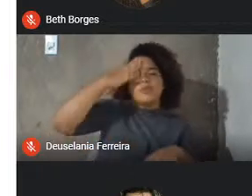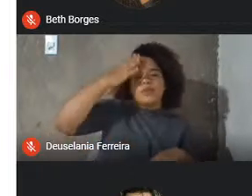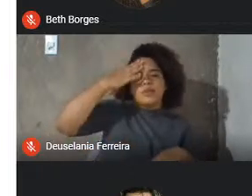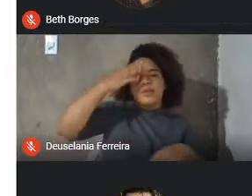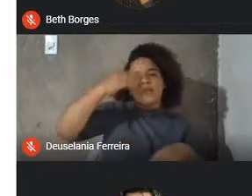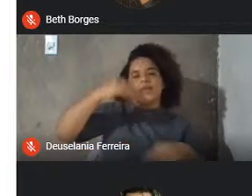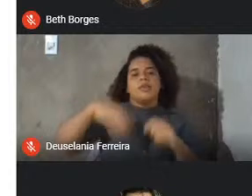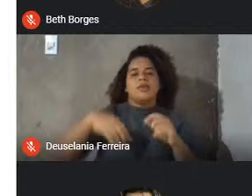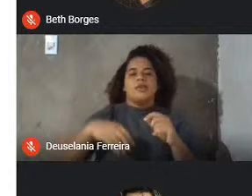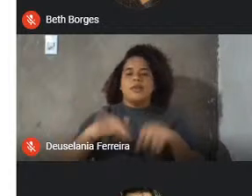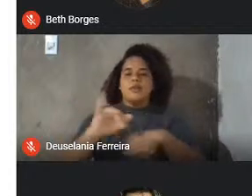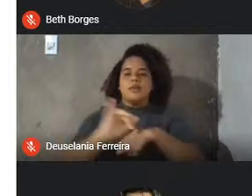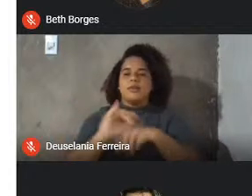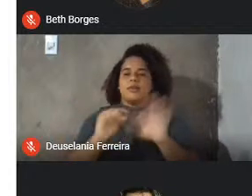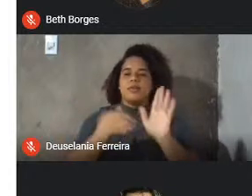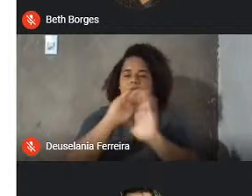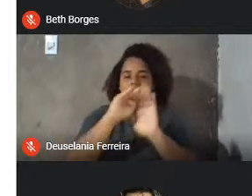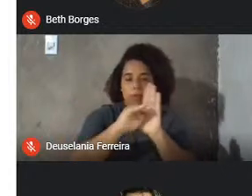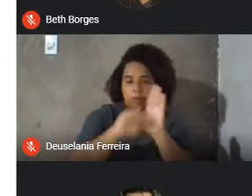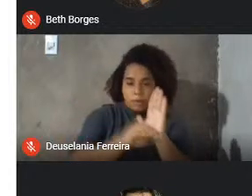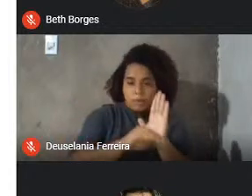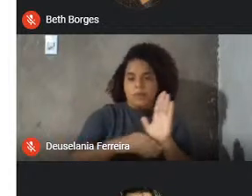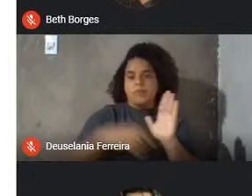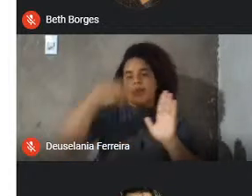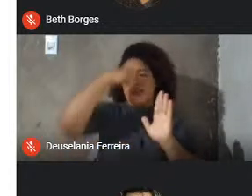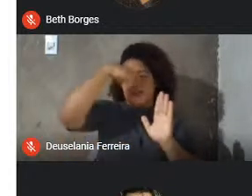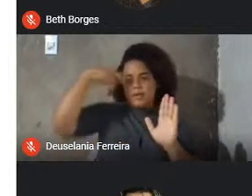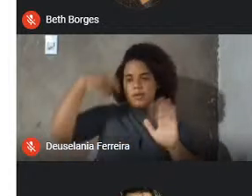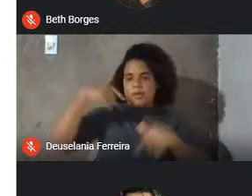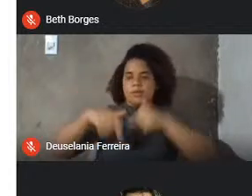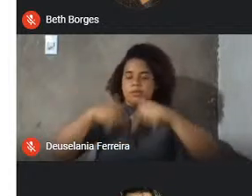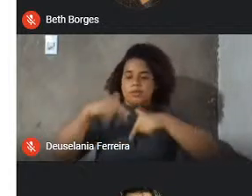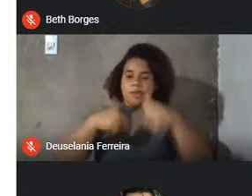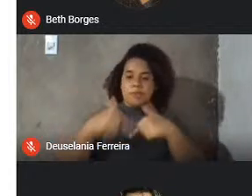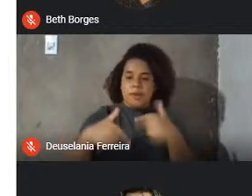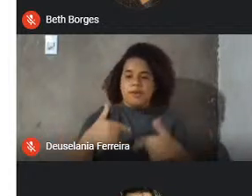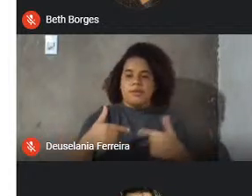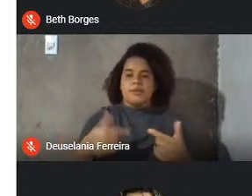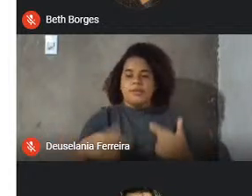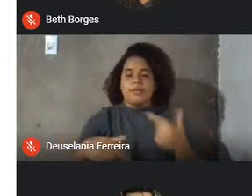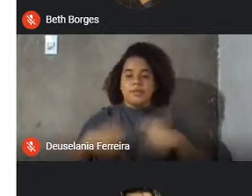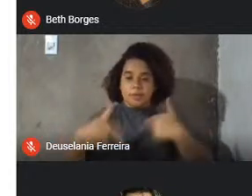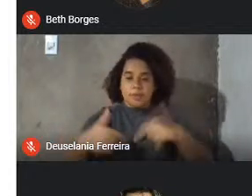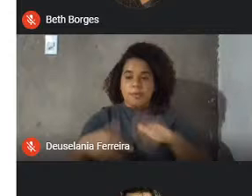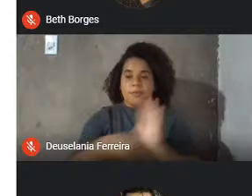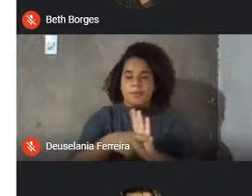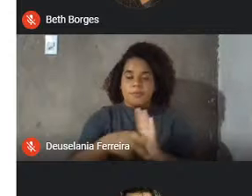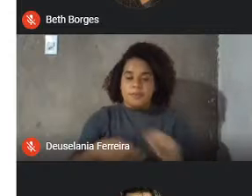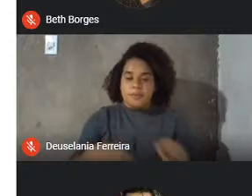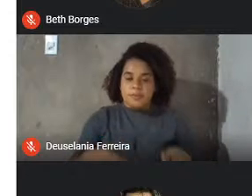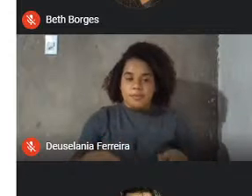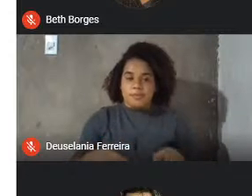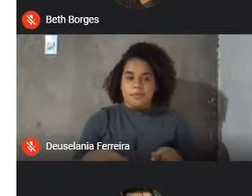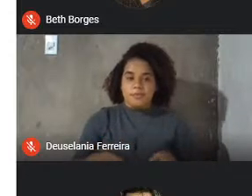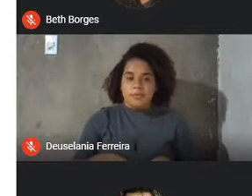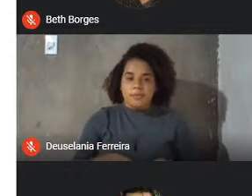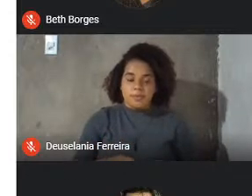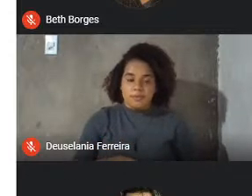para dar um significado positivo aí, manifestando assim muita alegria e tranquilidade. Tá bom? Pode passar,